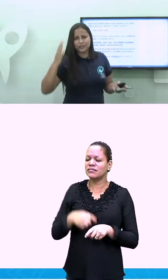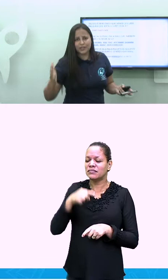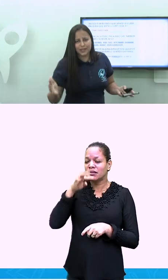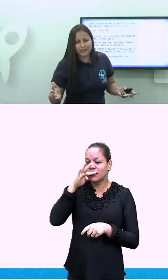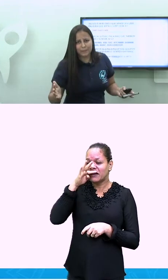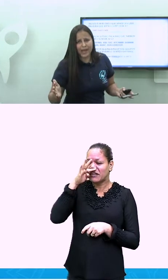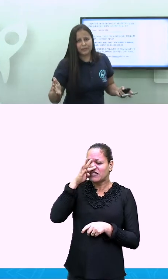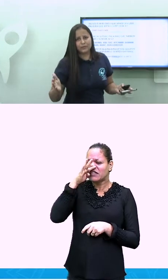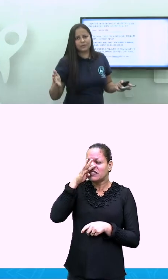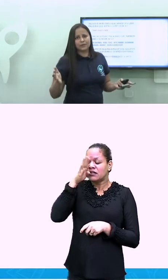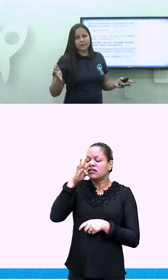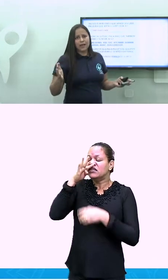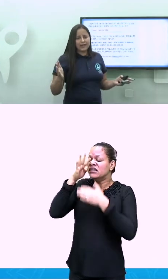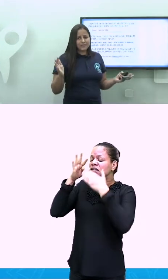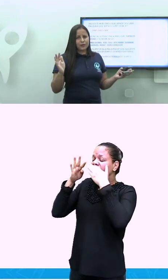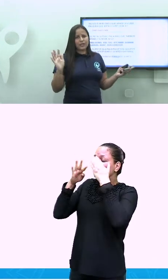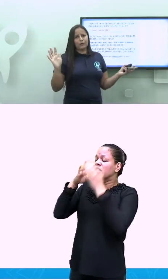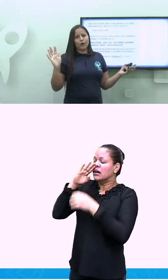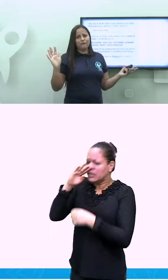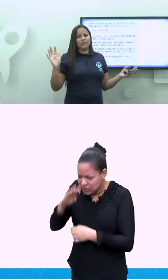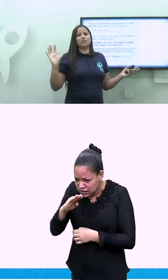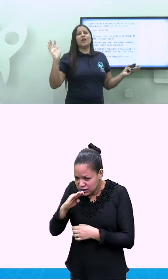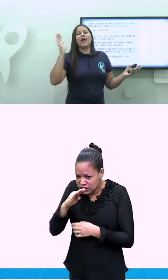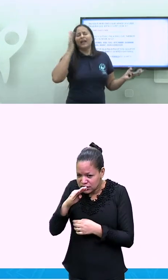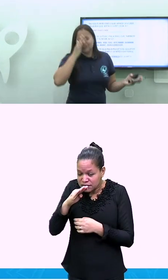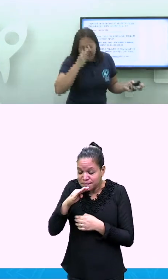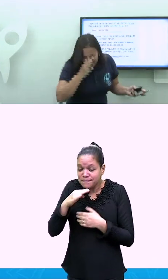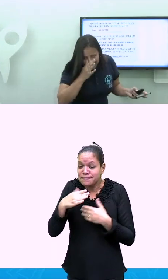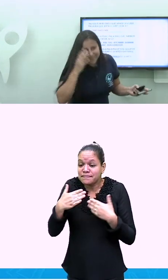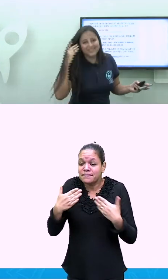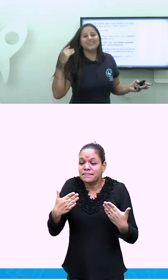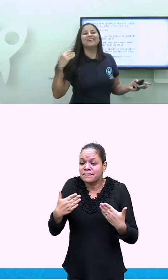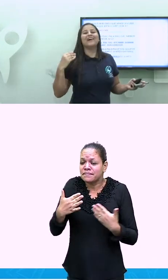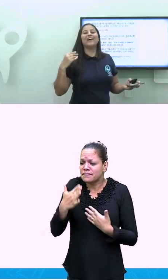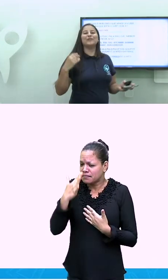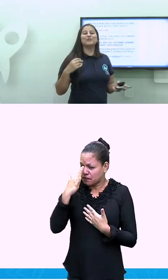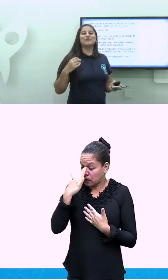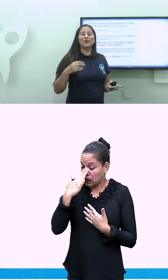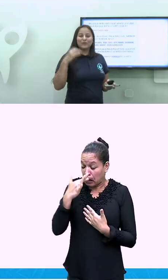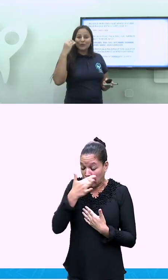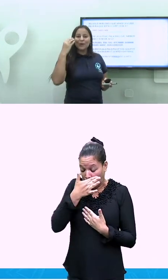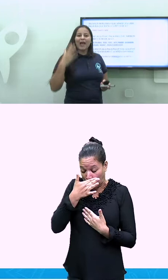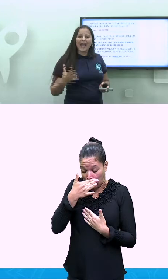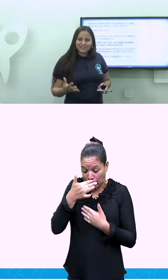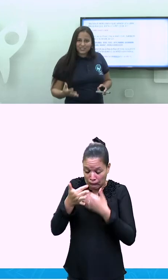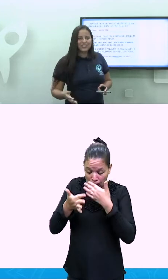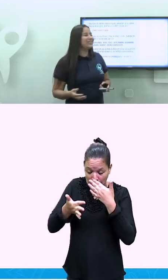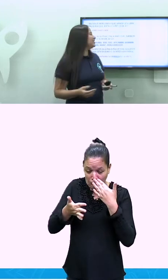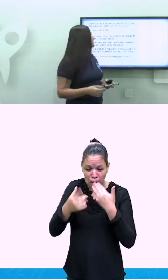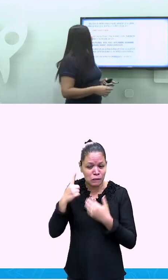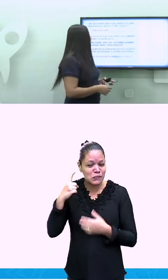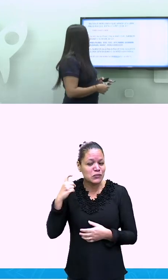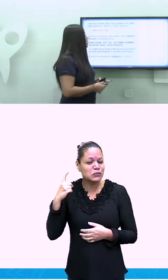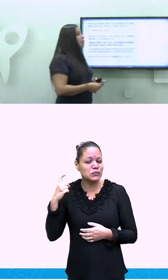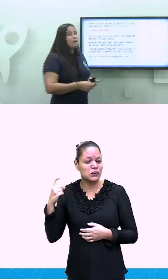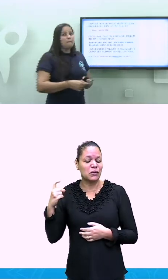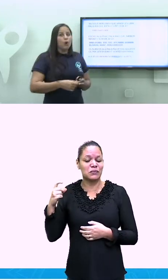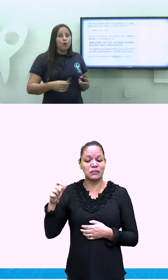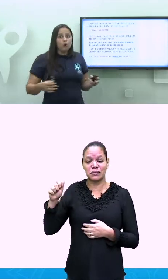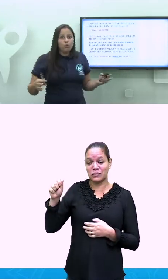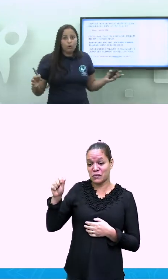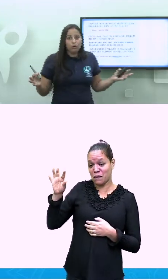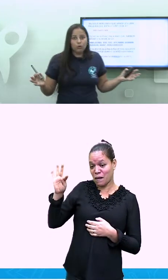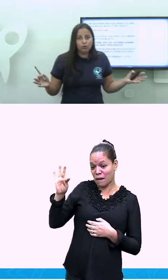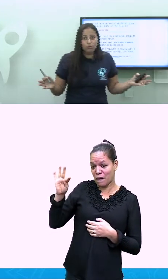alguém da história está gripado. Ai, senhor, está com Covid. Atchim! Aí usa o som do atim.